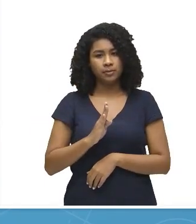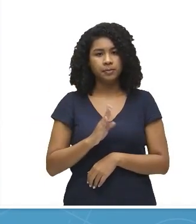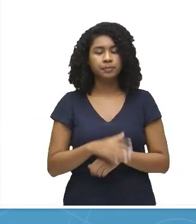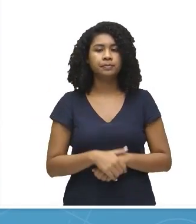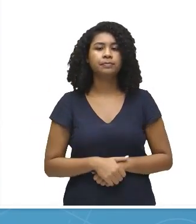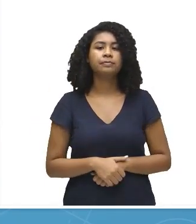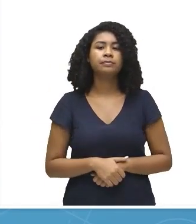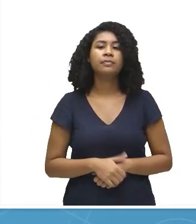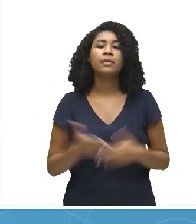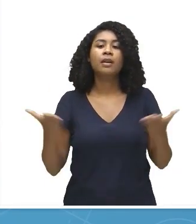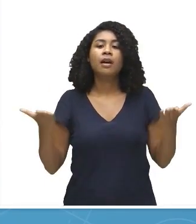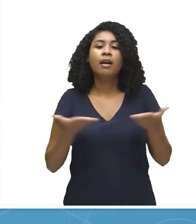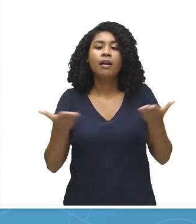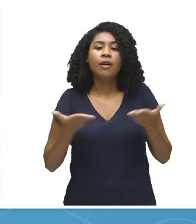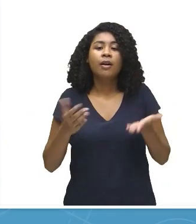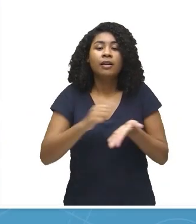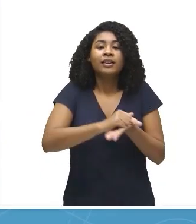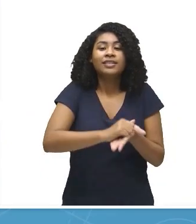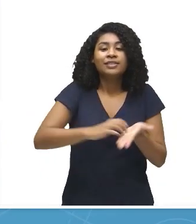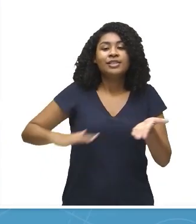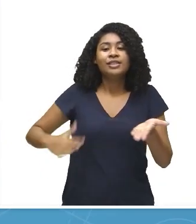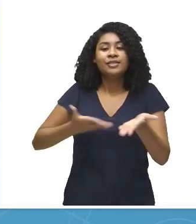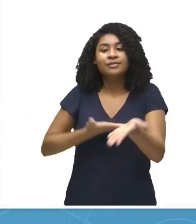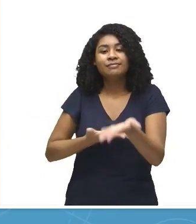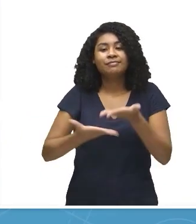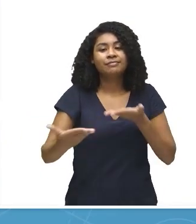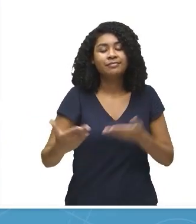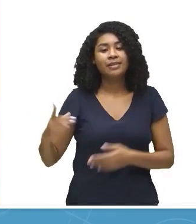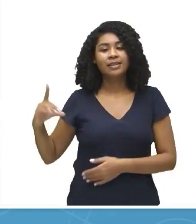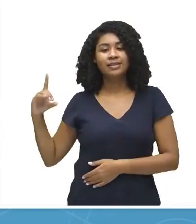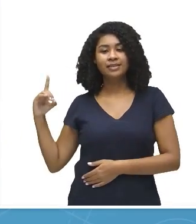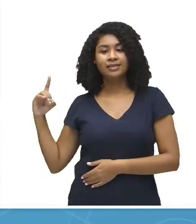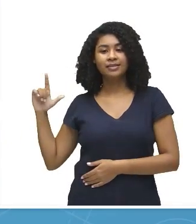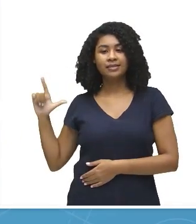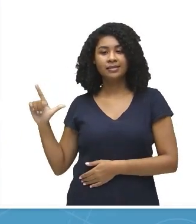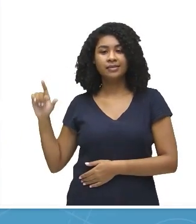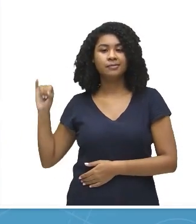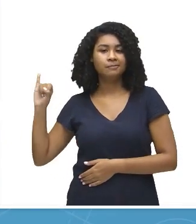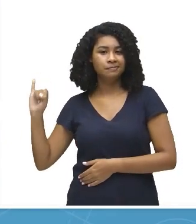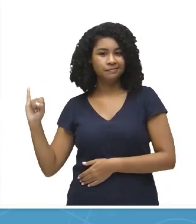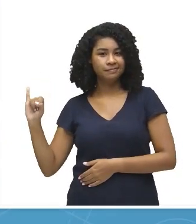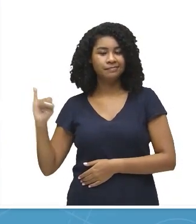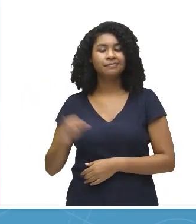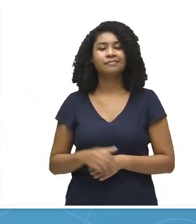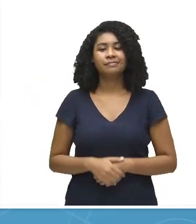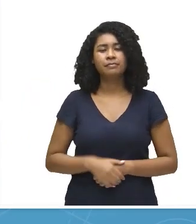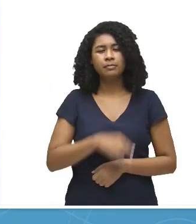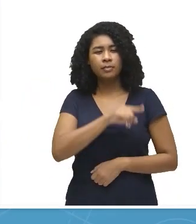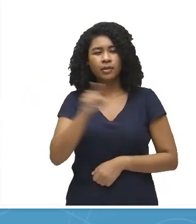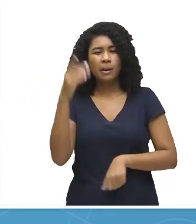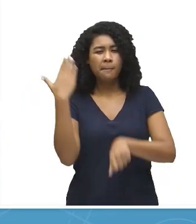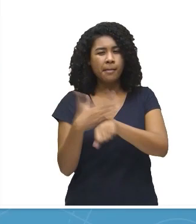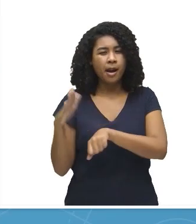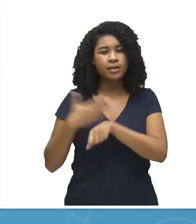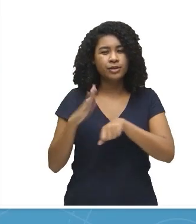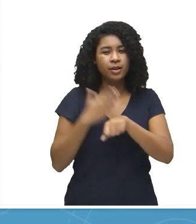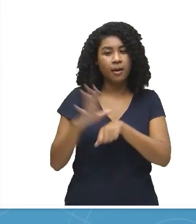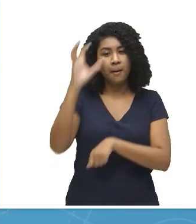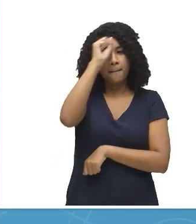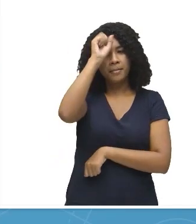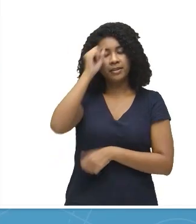E agora vamos aí à nossa atividade da DLI, praticar aí um pouco mais dos nossos conteúdos da aula.